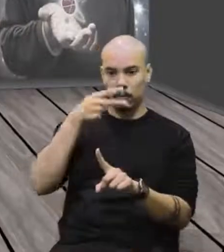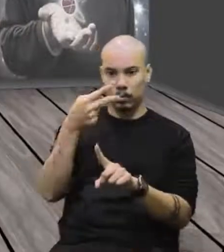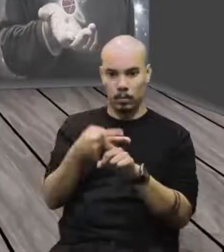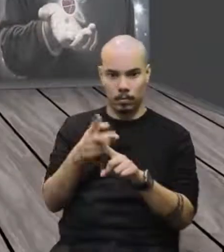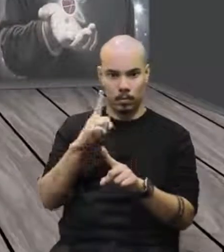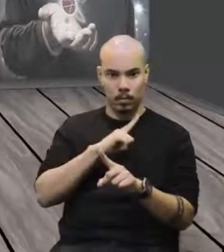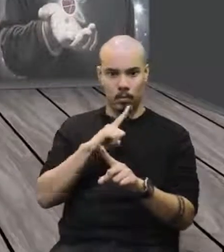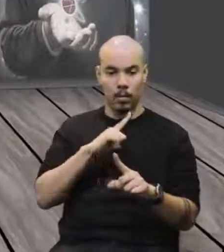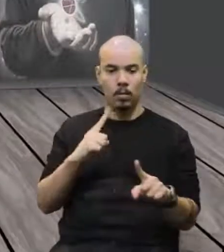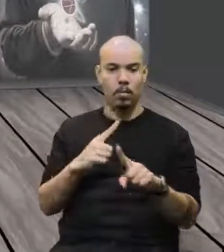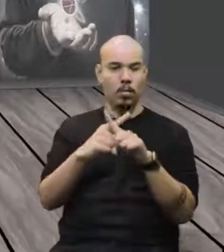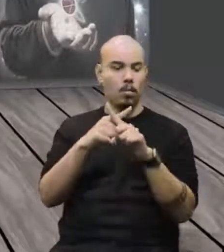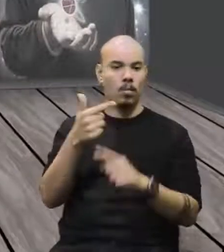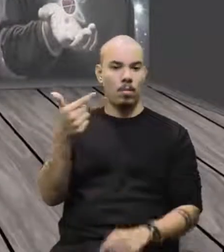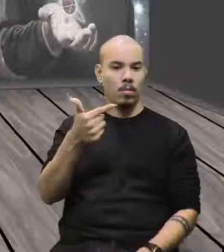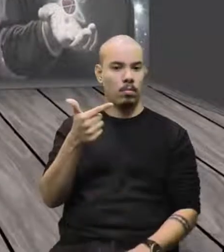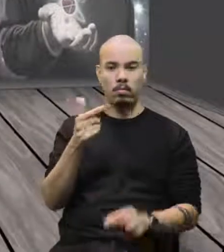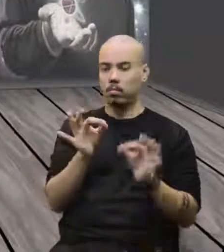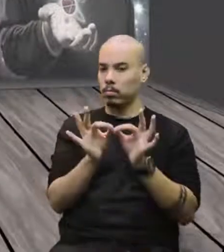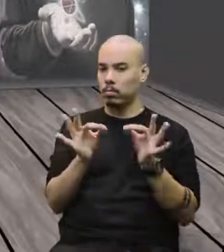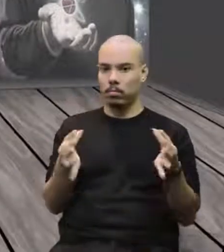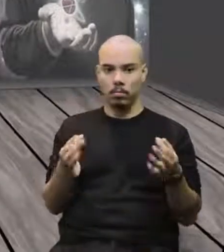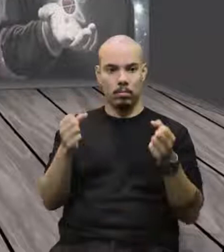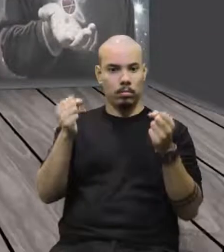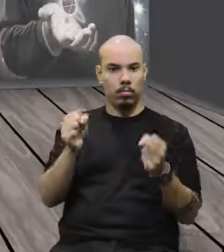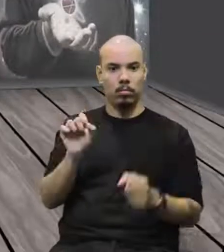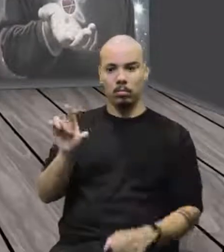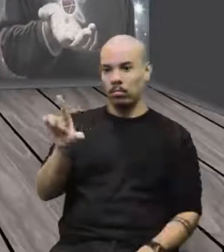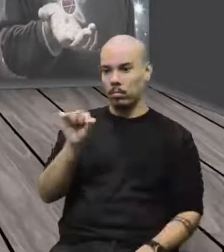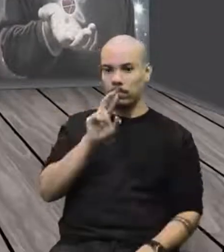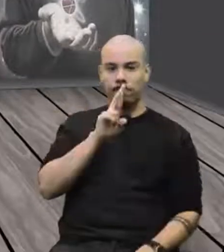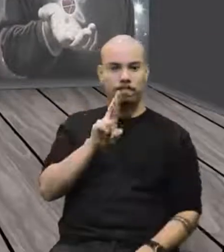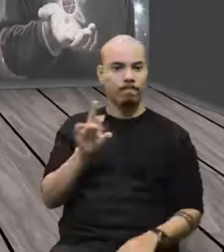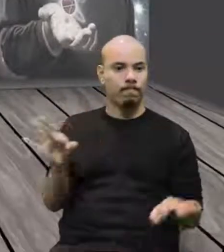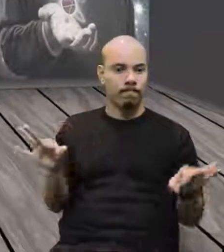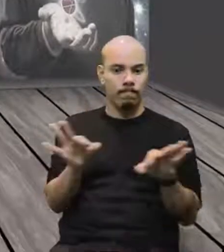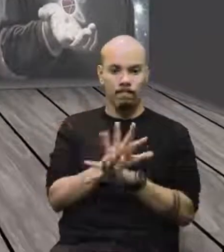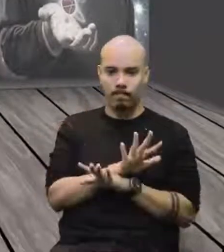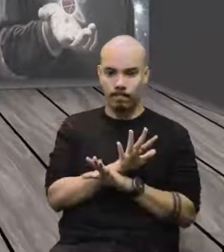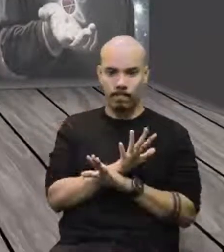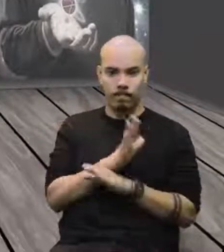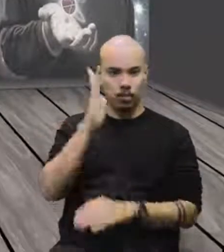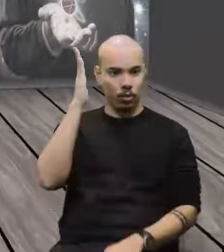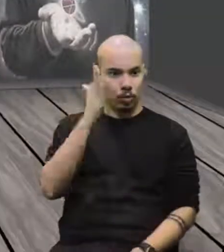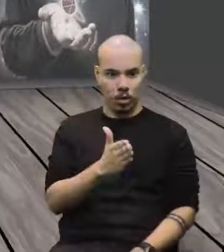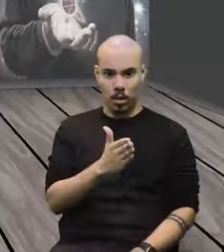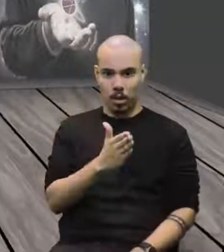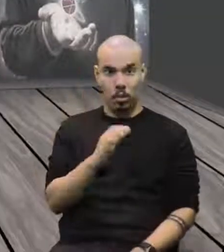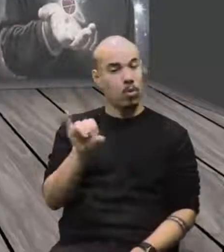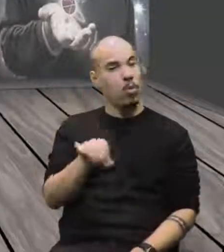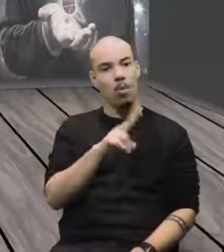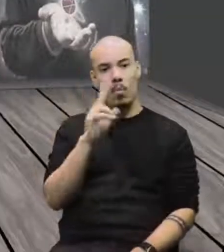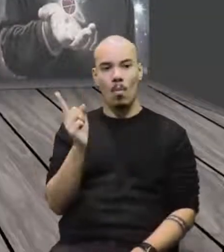ter só multiplicado por 2, simples desse jeito. Eu poderia só pegar o resultado dobra, né? E multiplicar direto. Ou